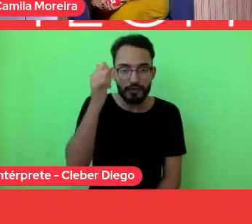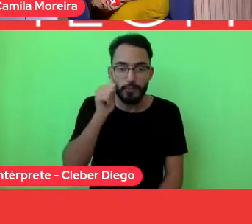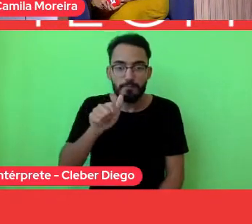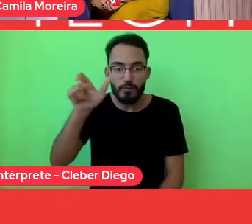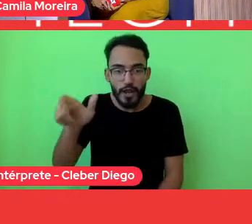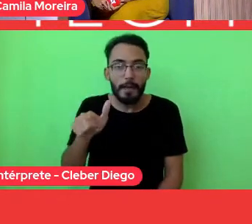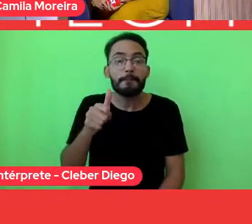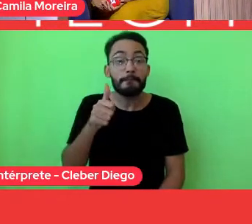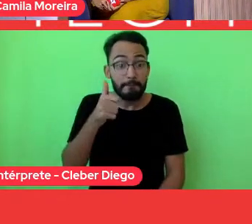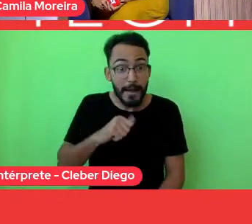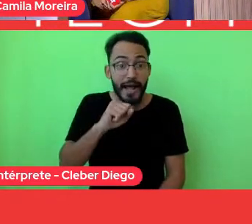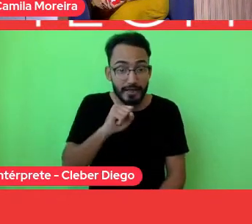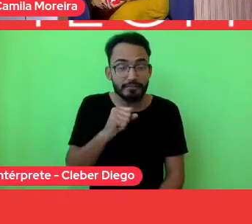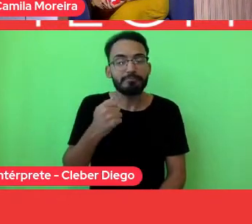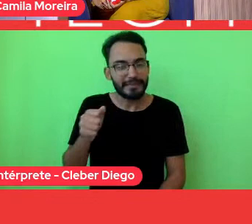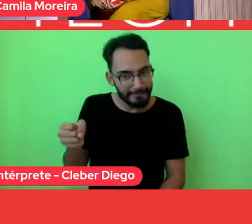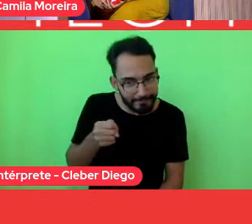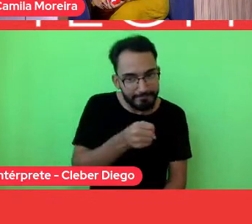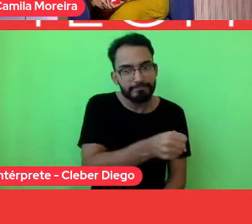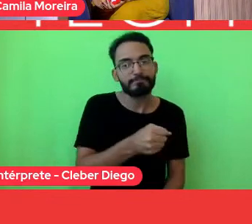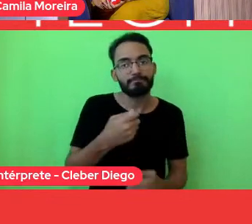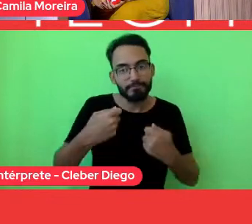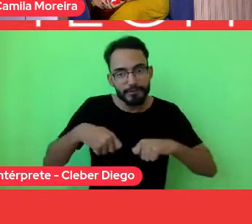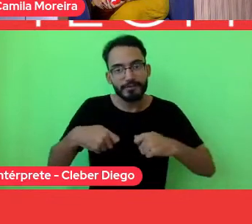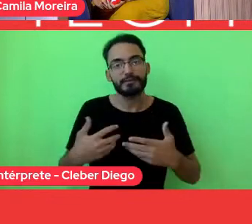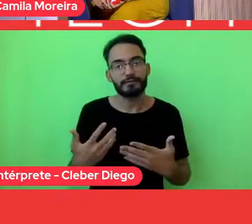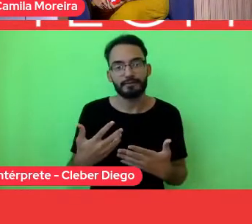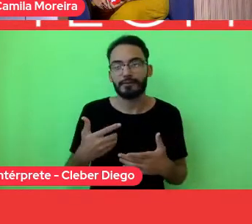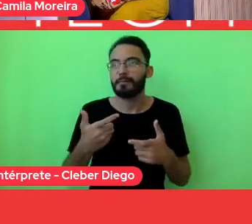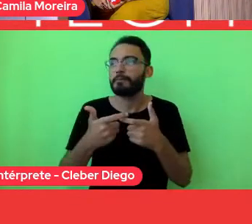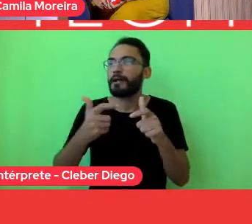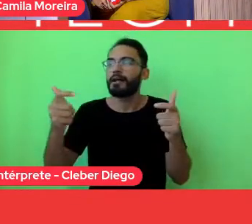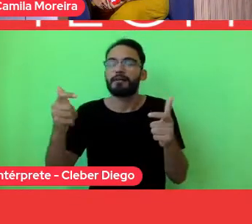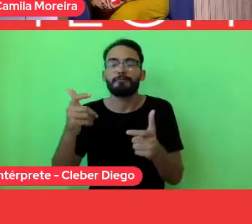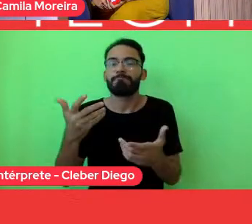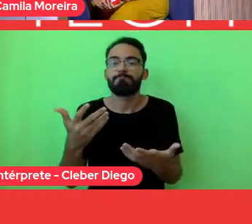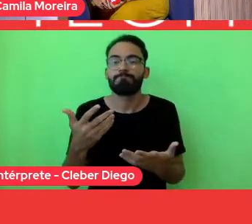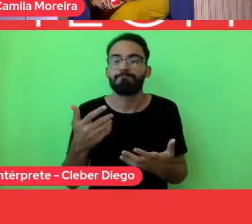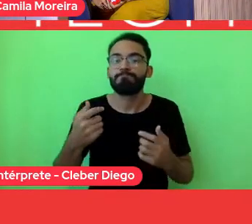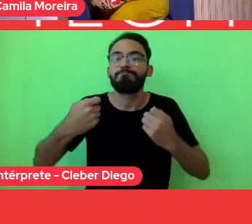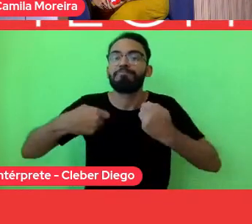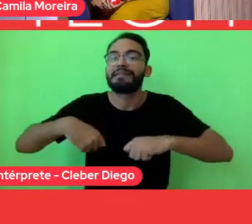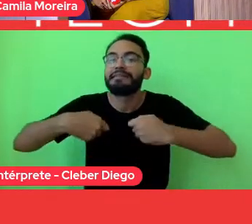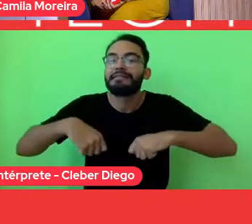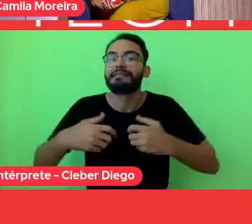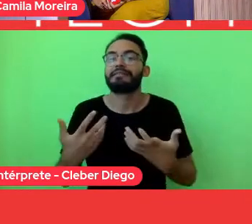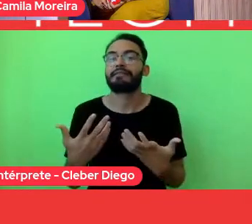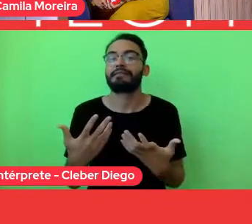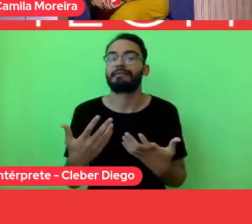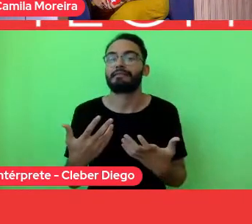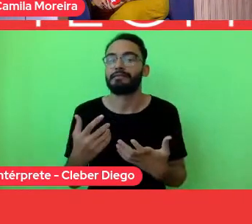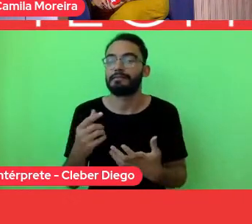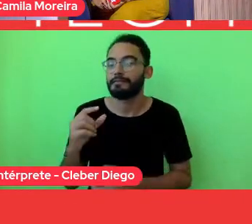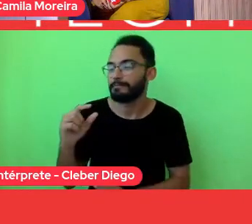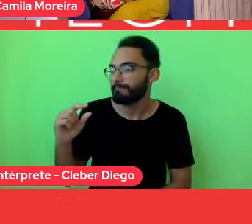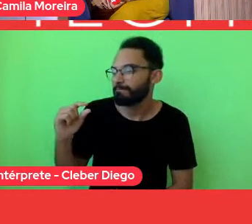oportunidade para as pessoas. A gente está precisando disso. Muita gente aí que só está precisando o seu palquinho